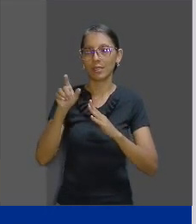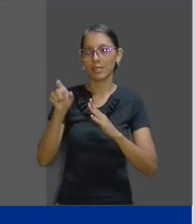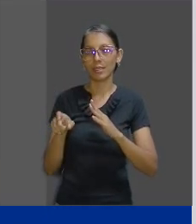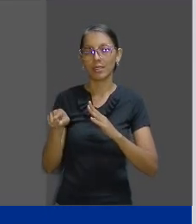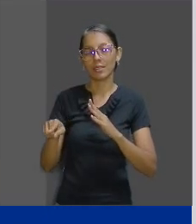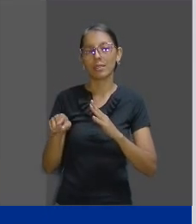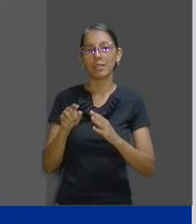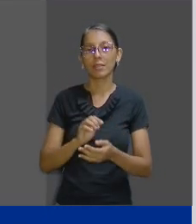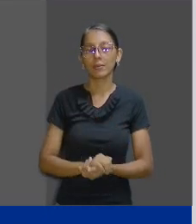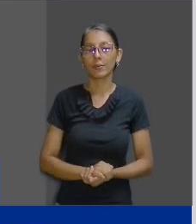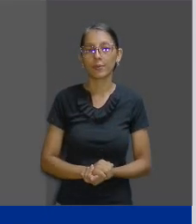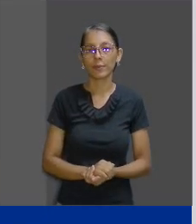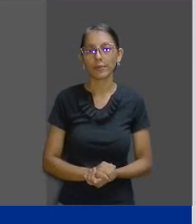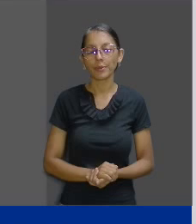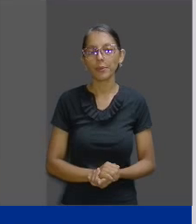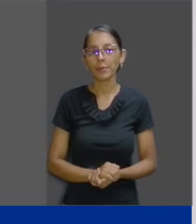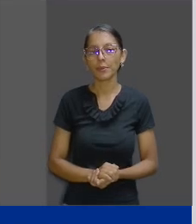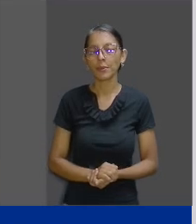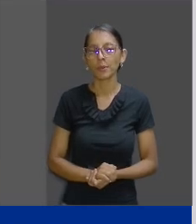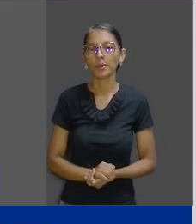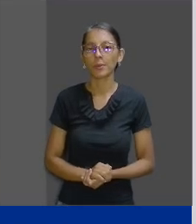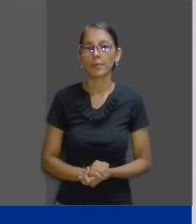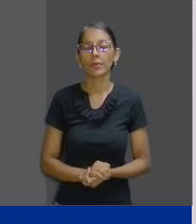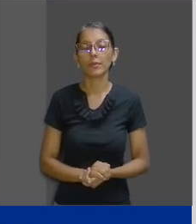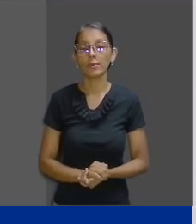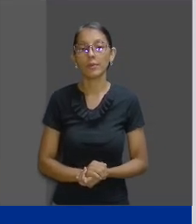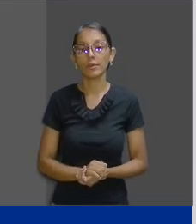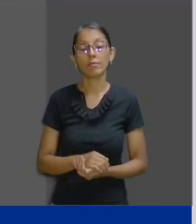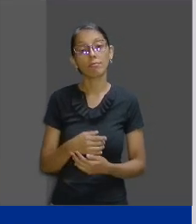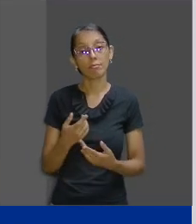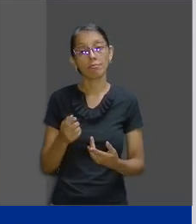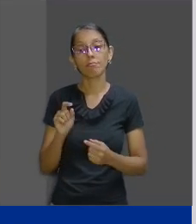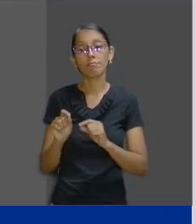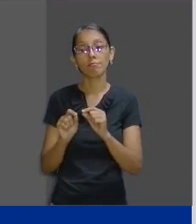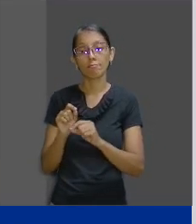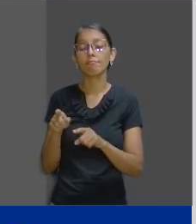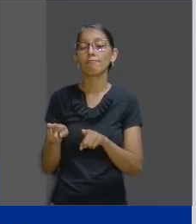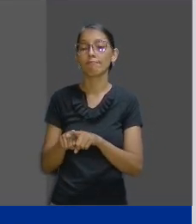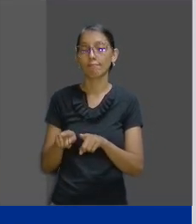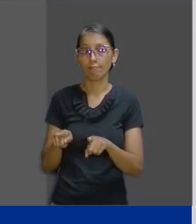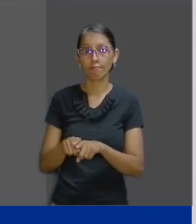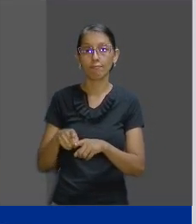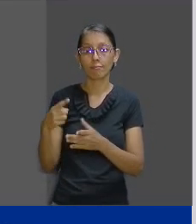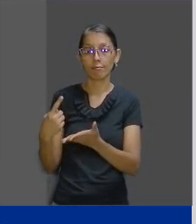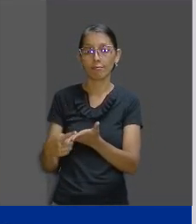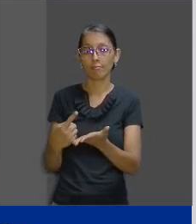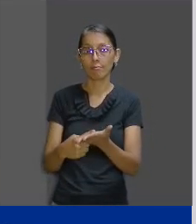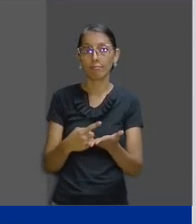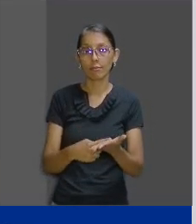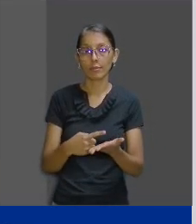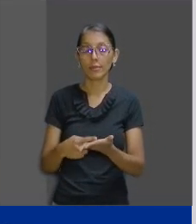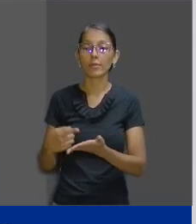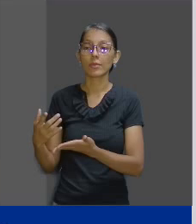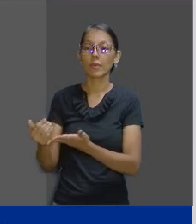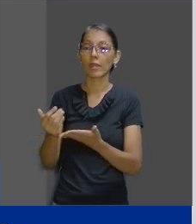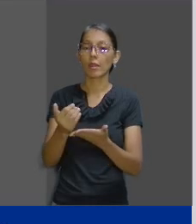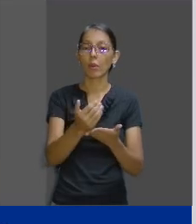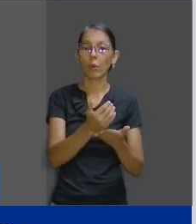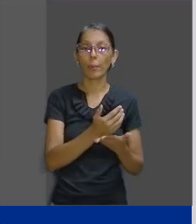identificado num dos primeiros diálogos que apresentei a Vossas Excelências como alguém que também realizava o transporte legal de eleitores e que estava implicado